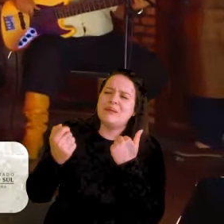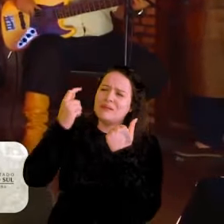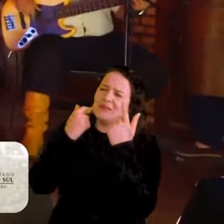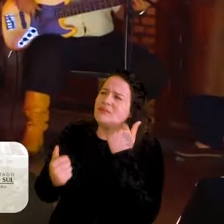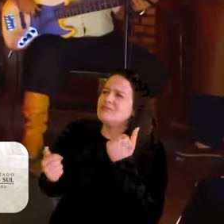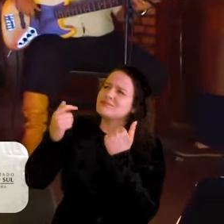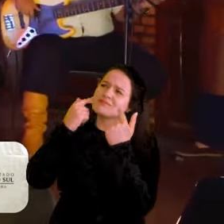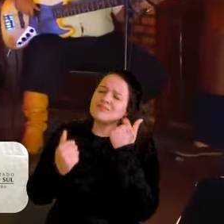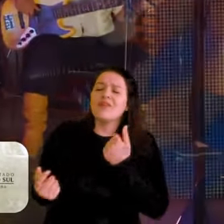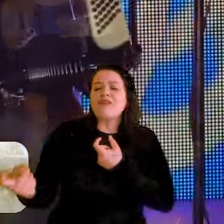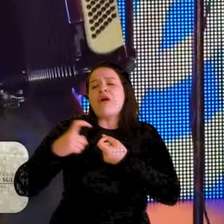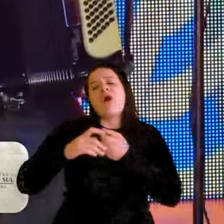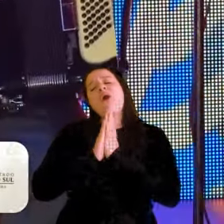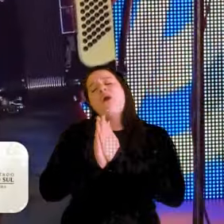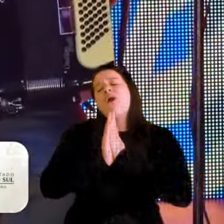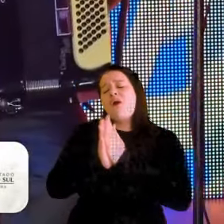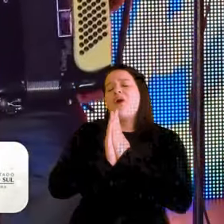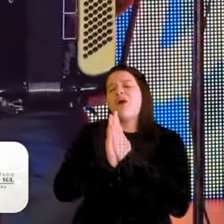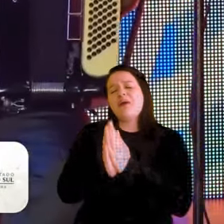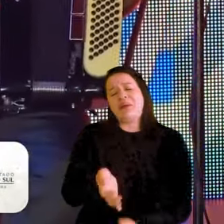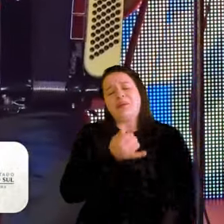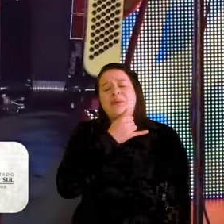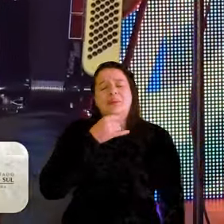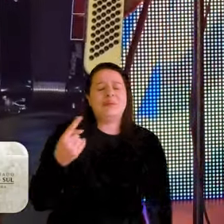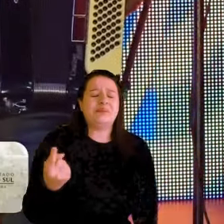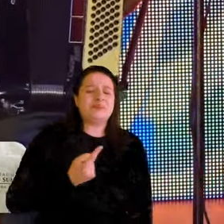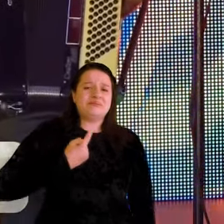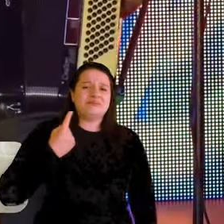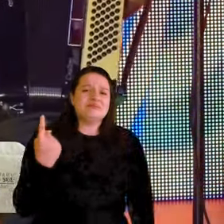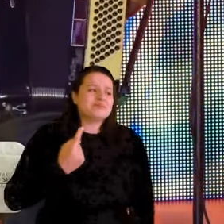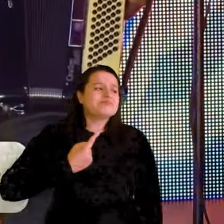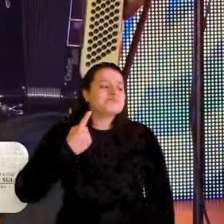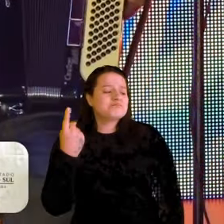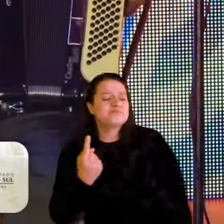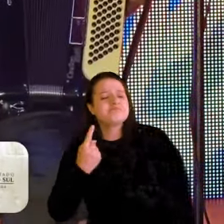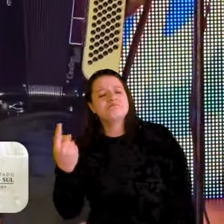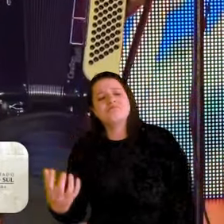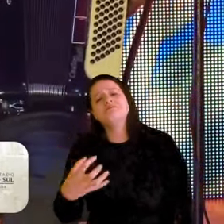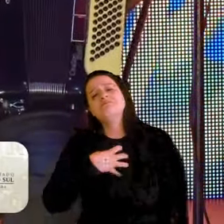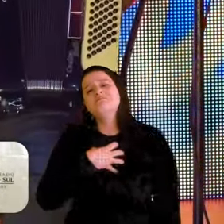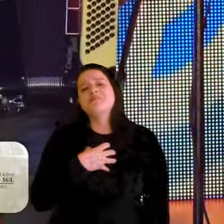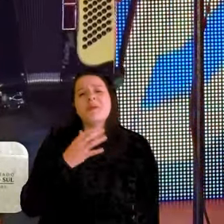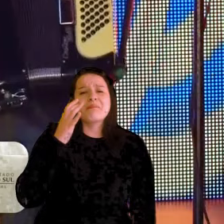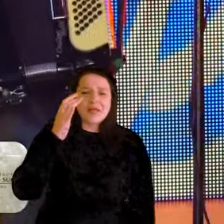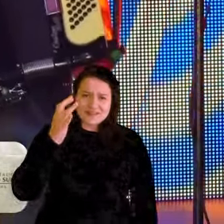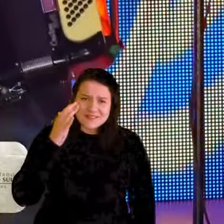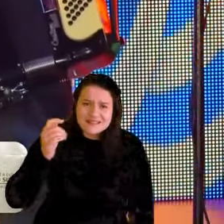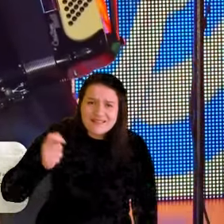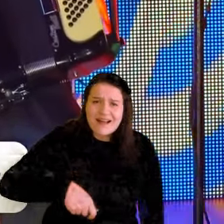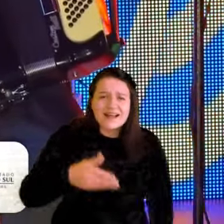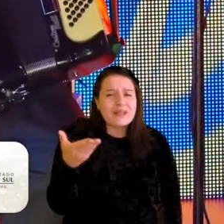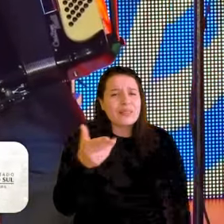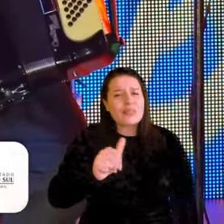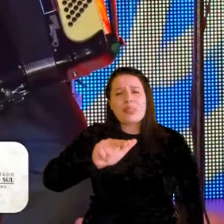de dor. Esqueça o passado e volta pra mim. É triste viver com a solidão. Eu nunca pensei